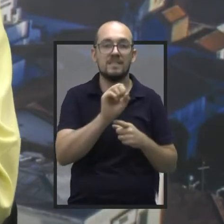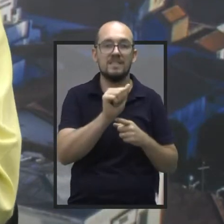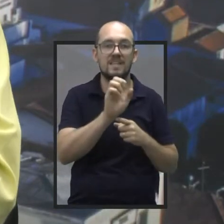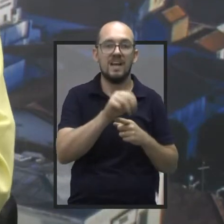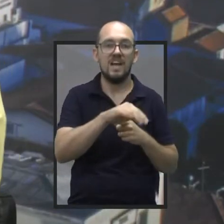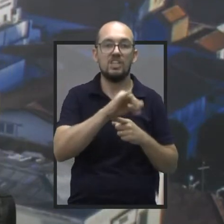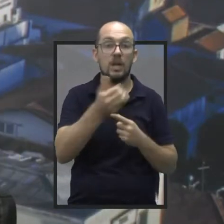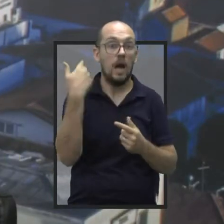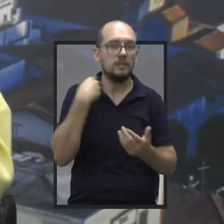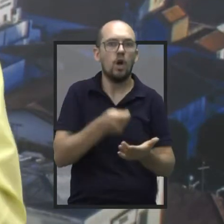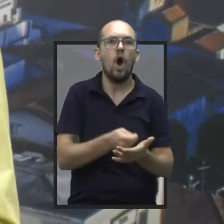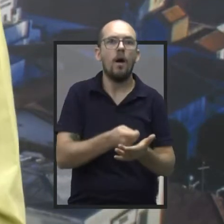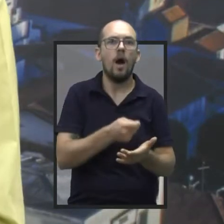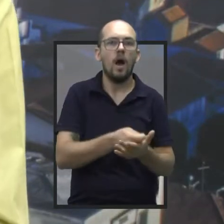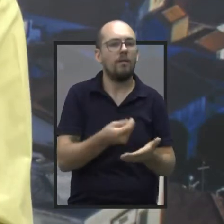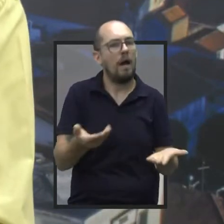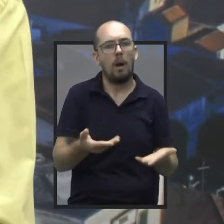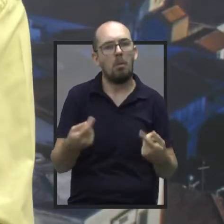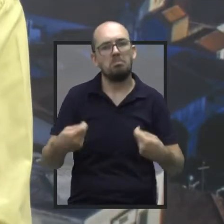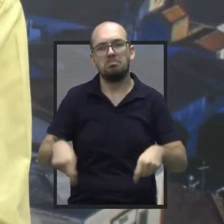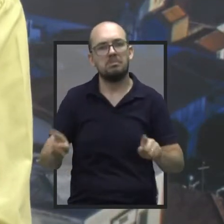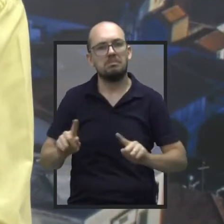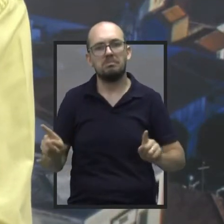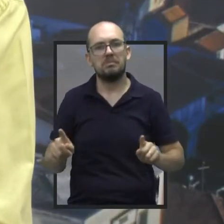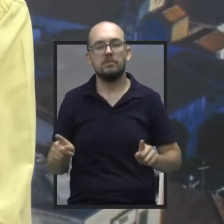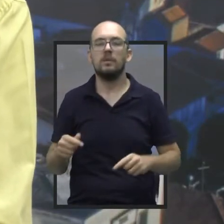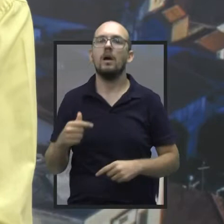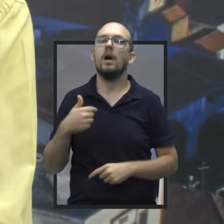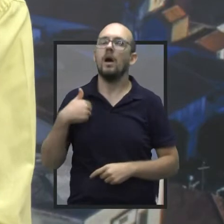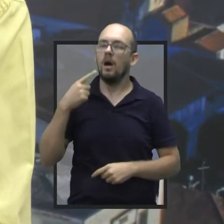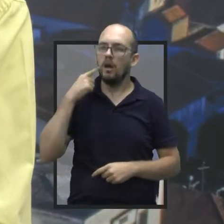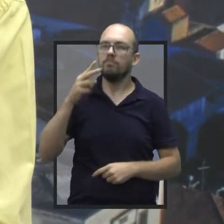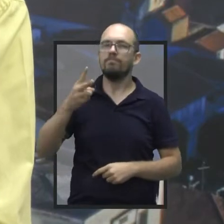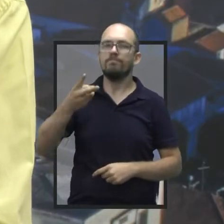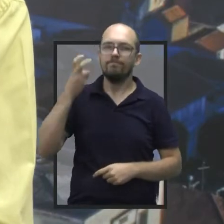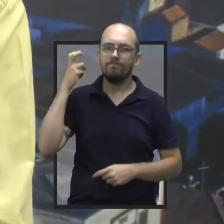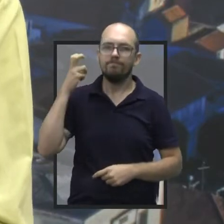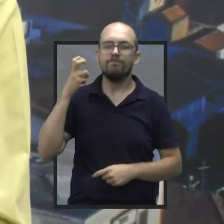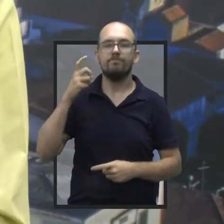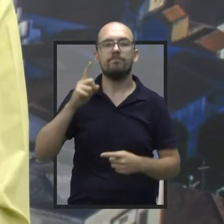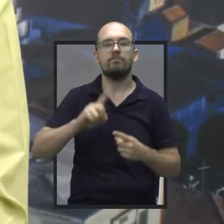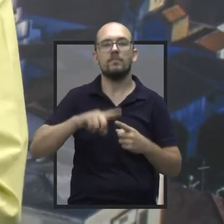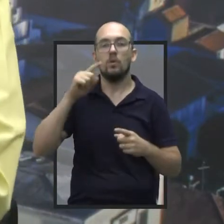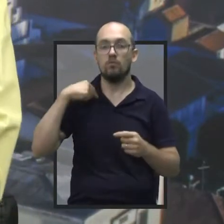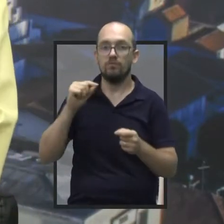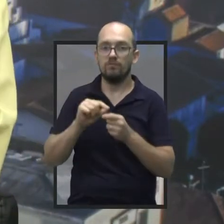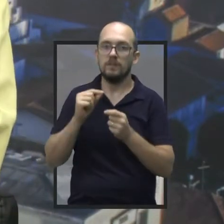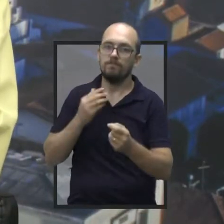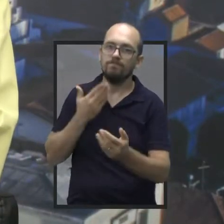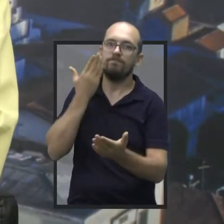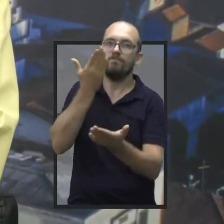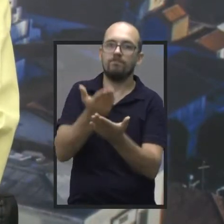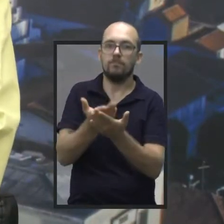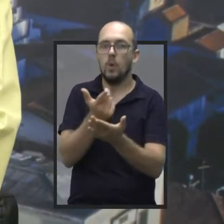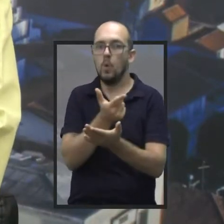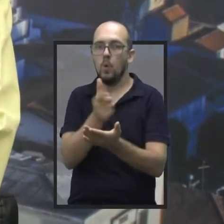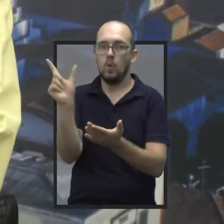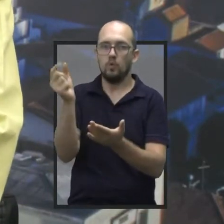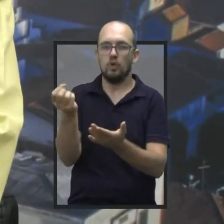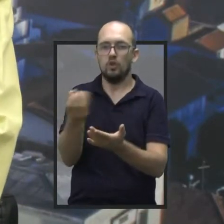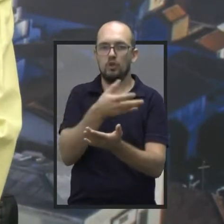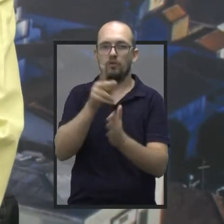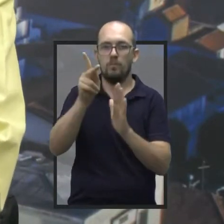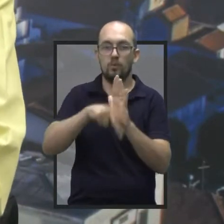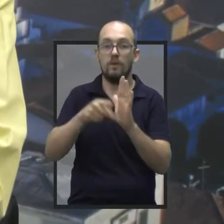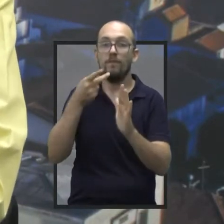poder exigir a ligação de água. Então eu fiz um outro projeto, e esse projeto ele